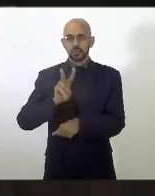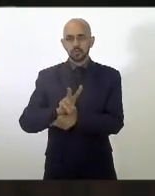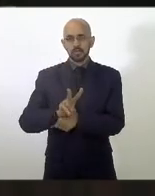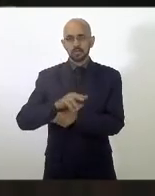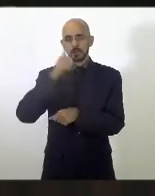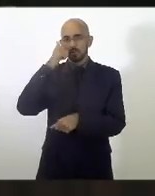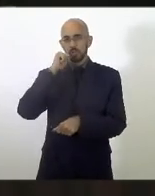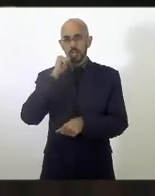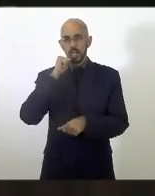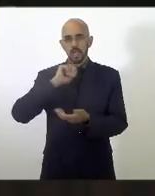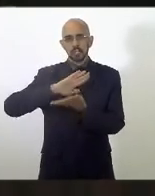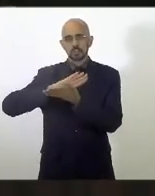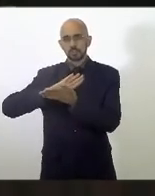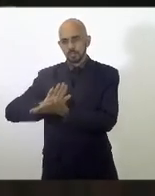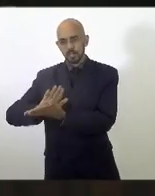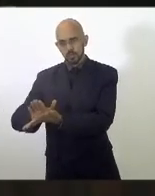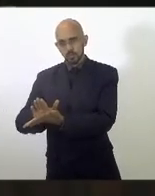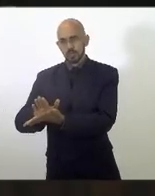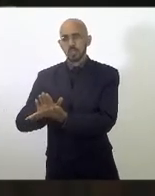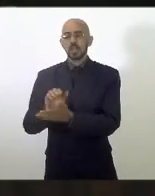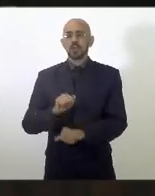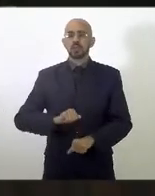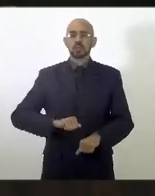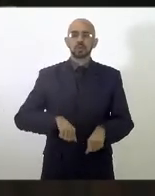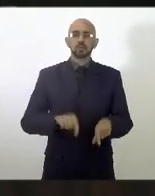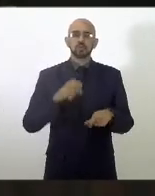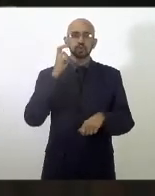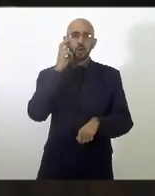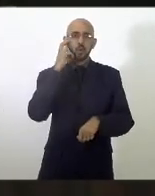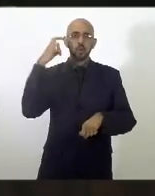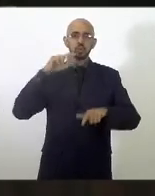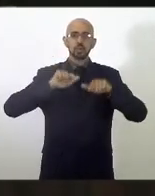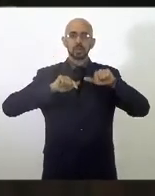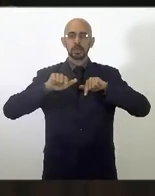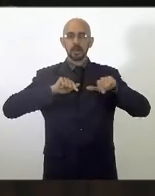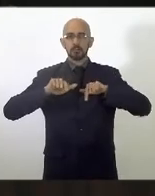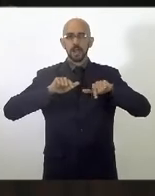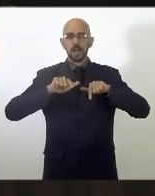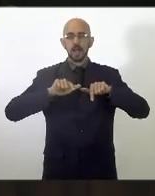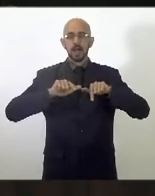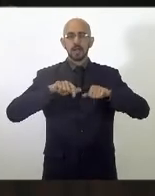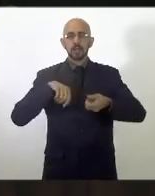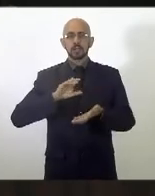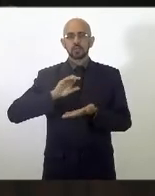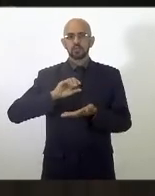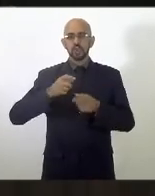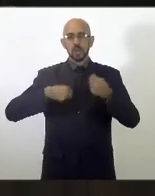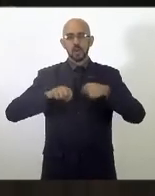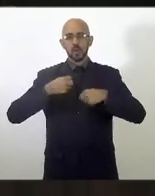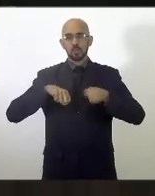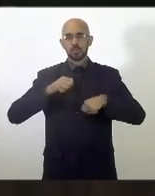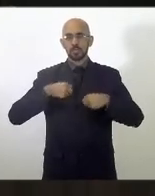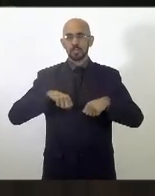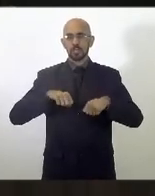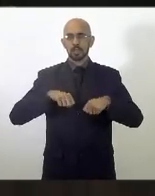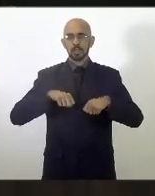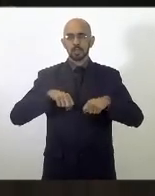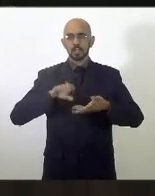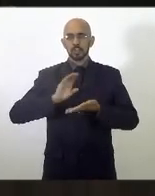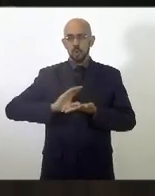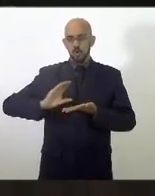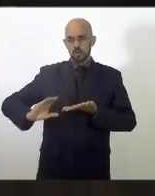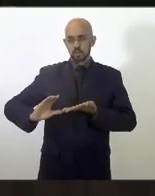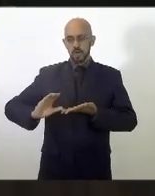Discriminações, Preconceito de Raça, Cor, Etnia e Procedência Nacional, de Cultura, de Trabalho, Legislação Social, Seguridade Social, de Economia e